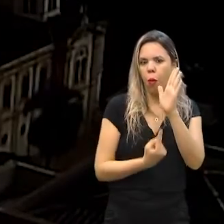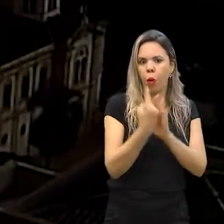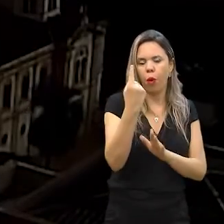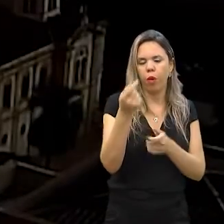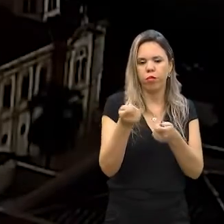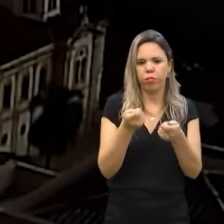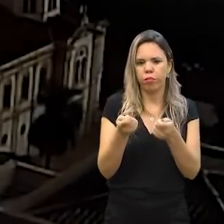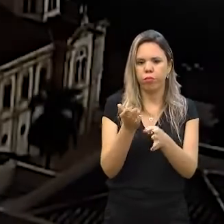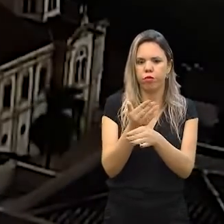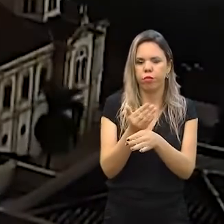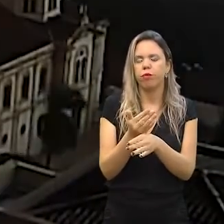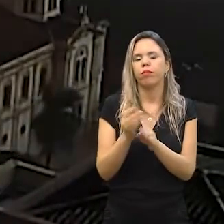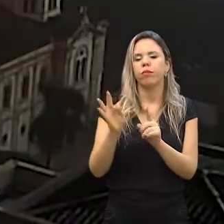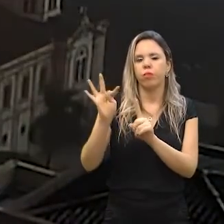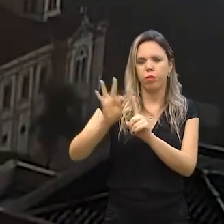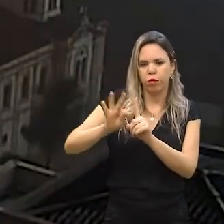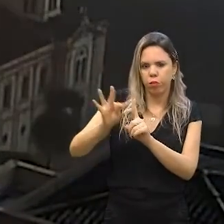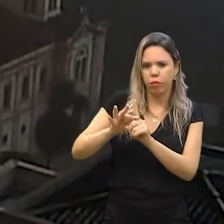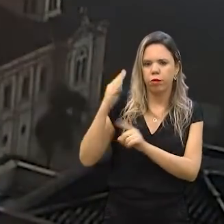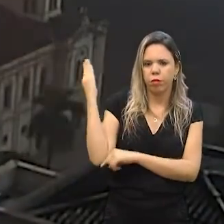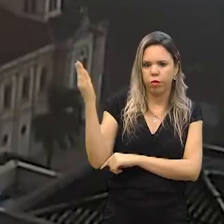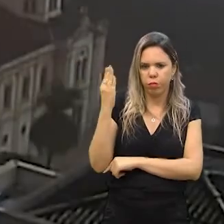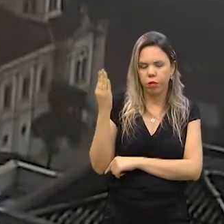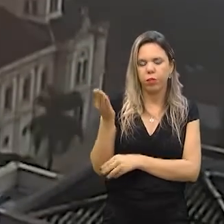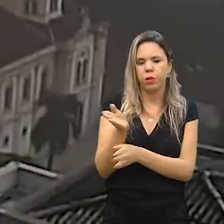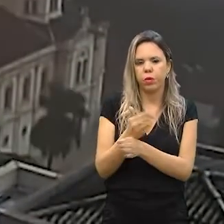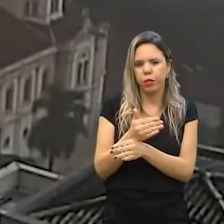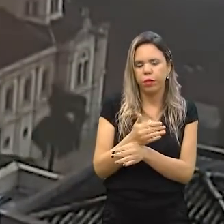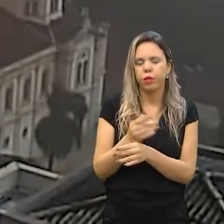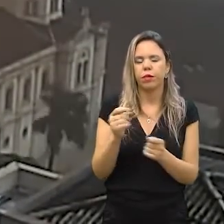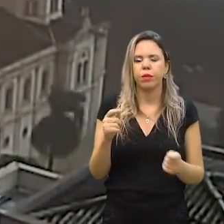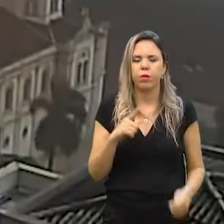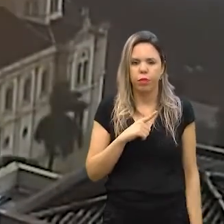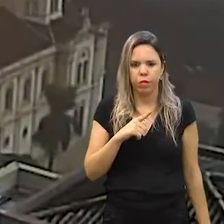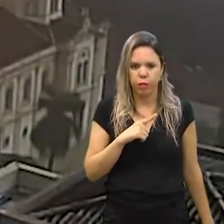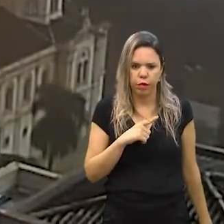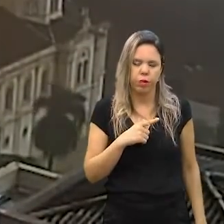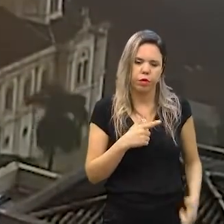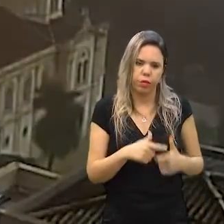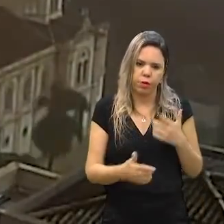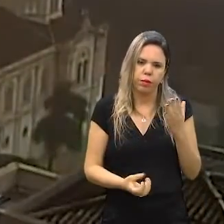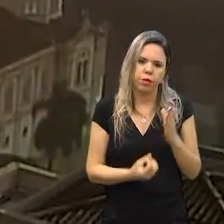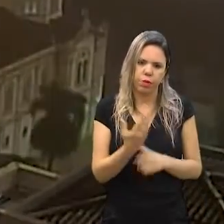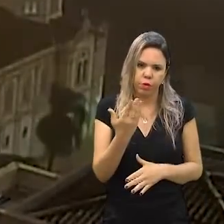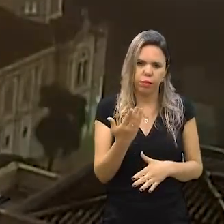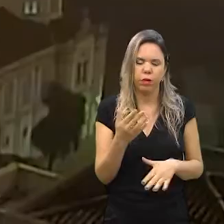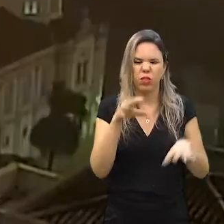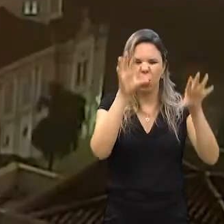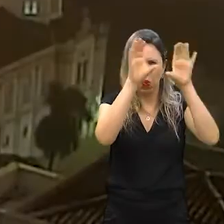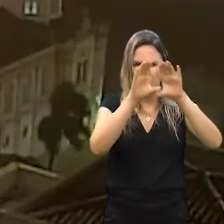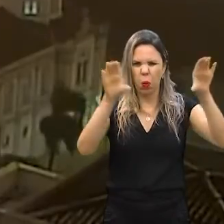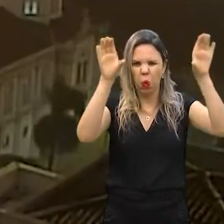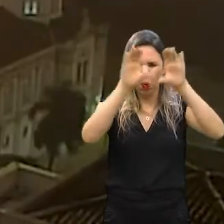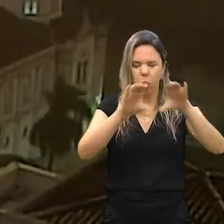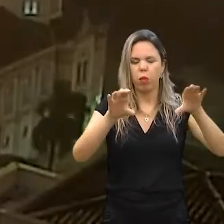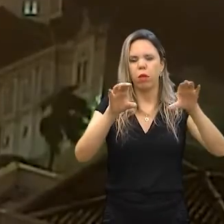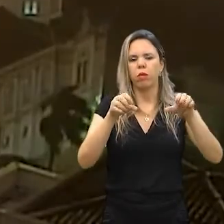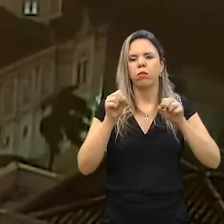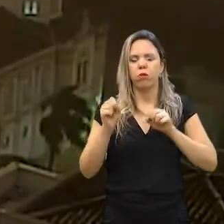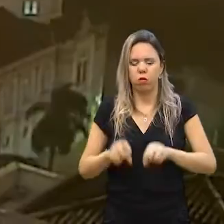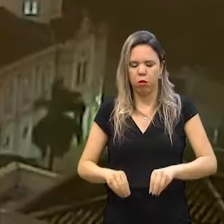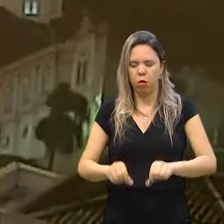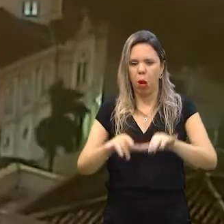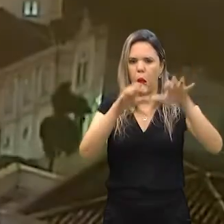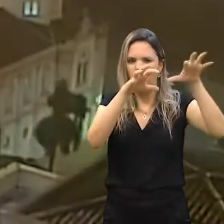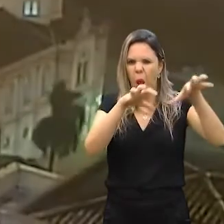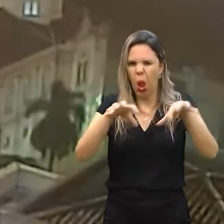instabilidade termodinâmica, né? Então, a gente tem essa condição e por isso que as nuvens de tempestades, elas são profundas.